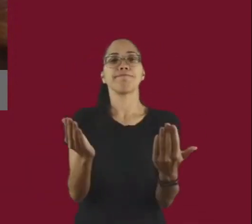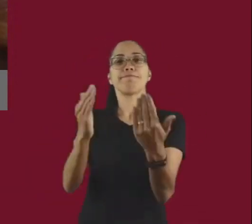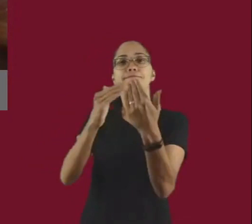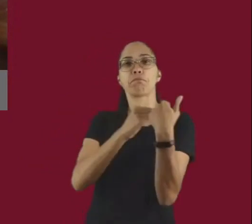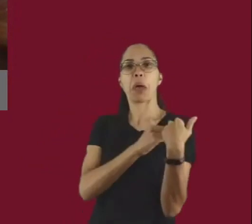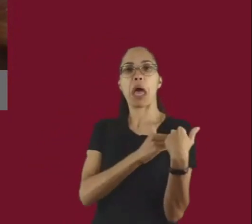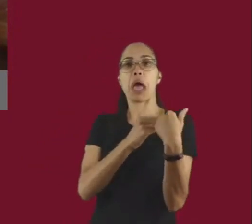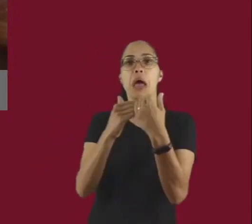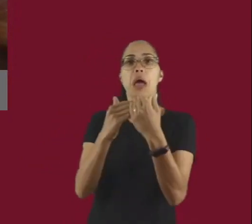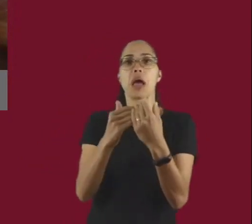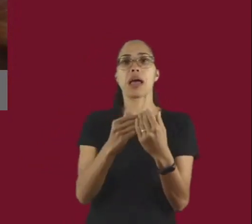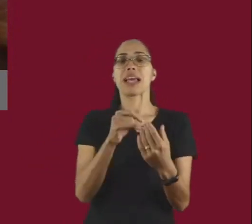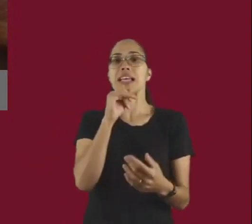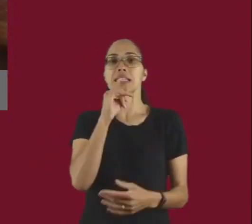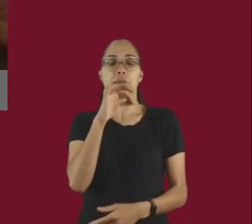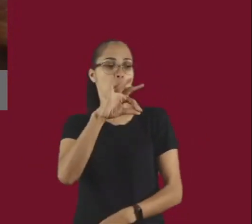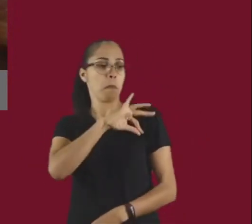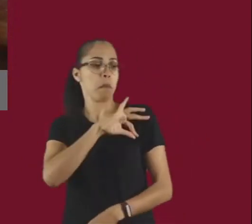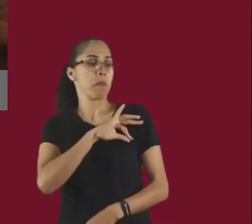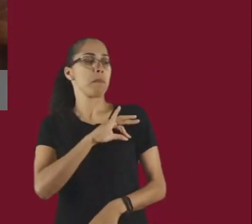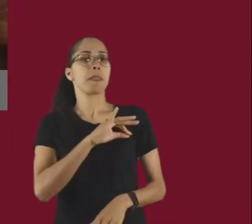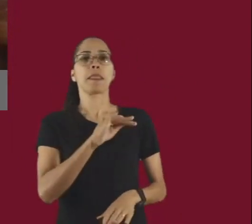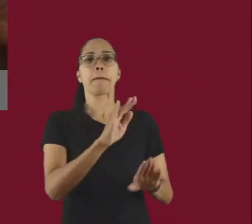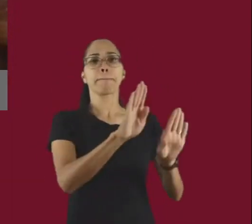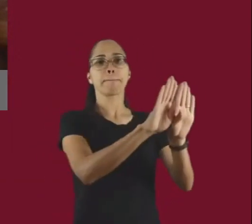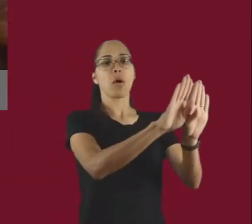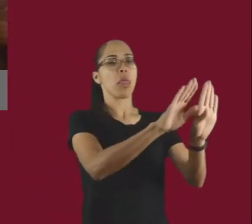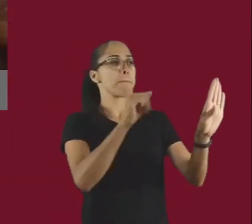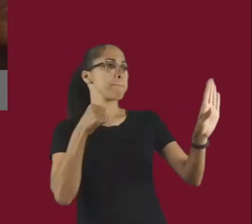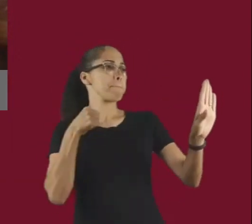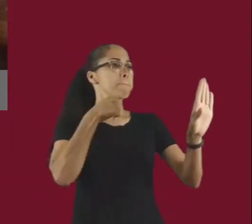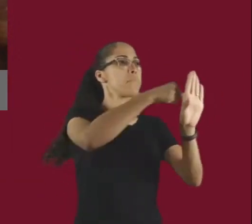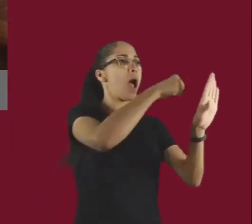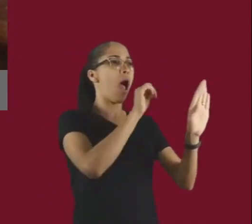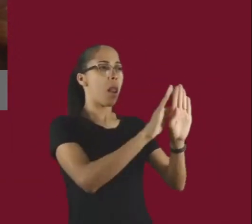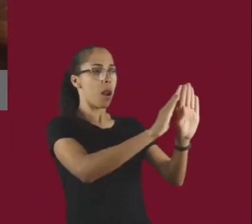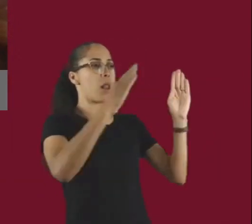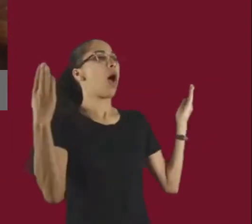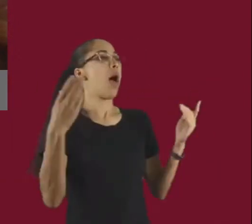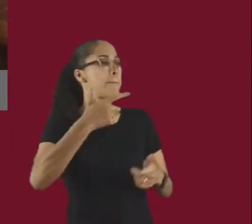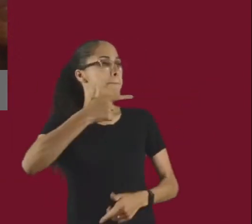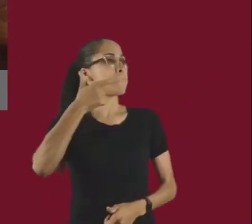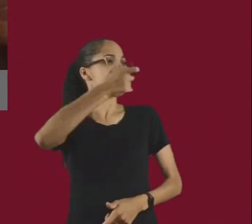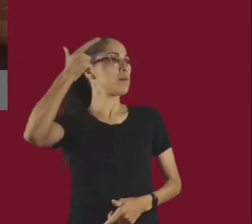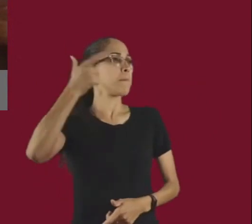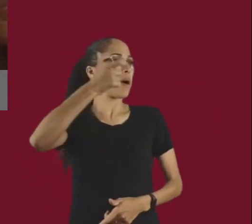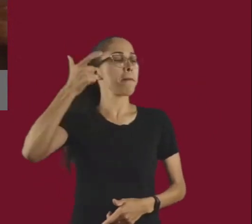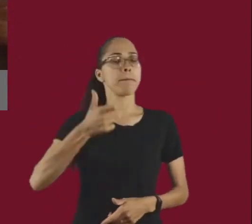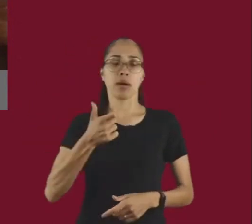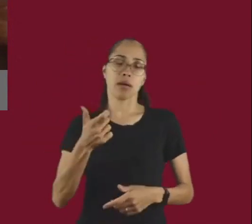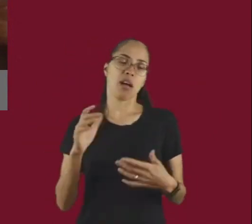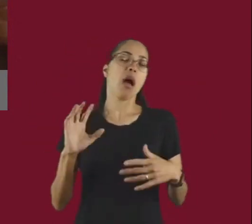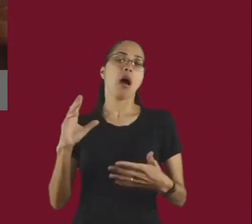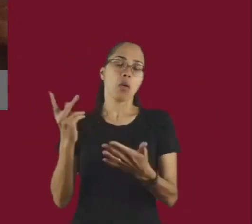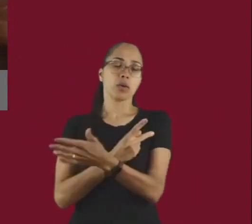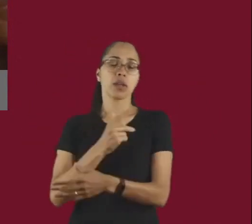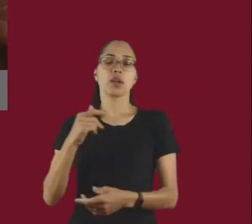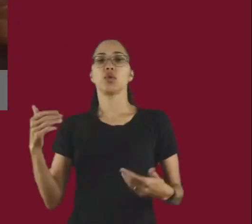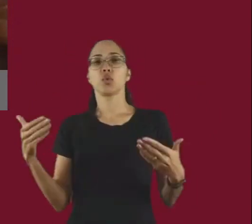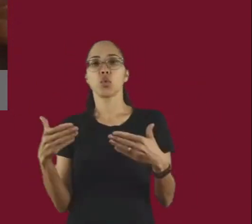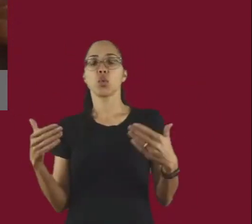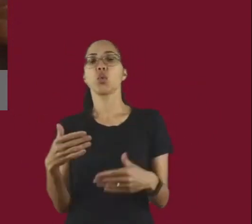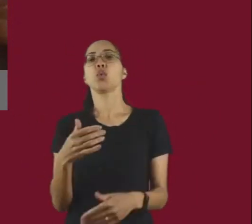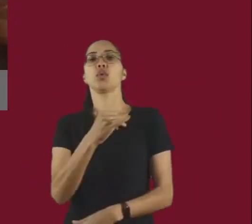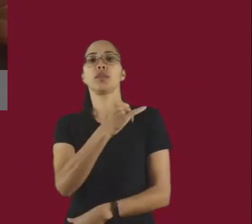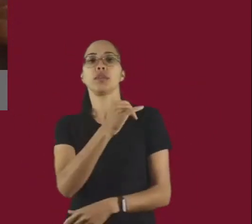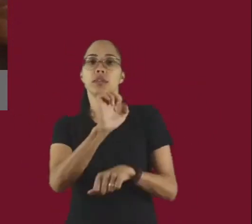polícia enfiando o pé na porta e matando, o que acontece hoje no Rio de Janeiro, e não só no Rio de Janeiro, onde crianças são mortas